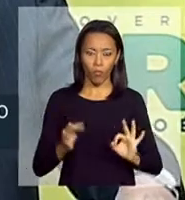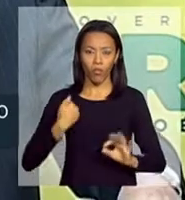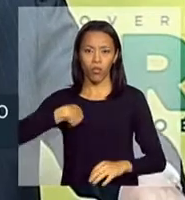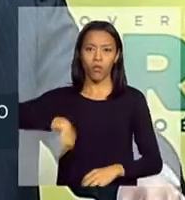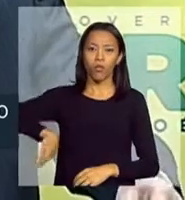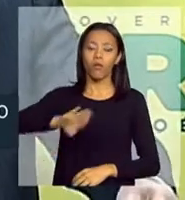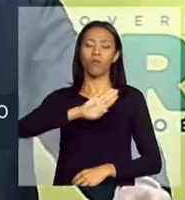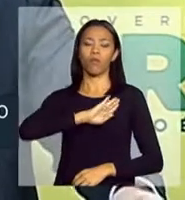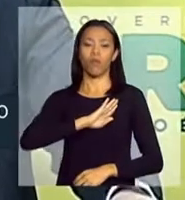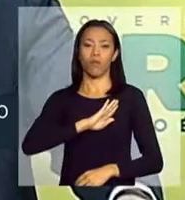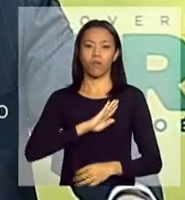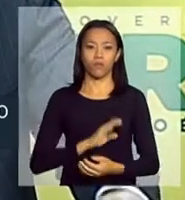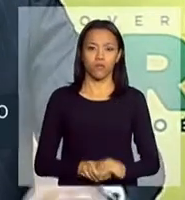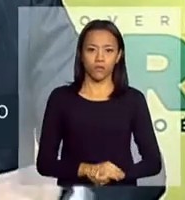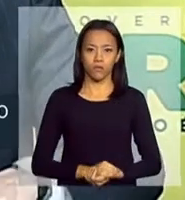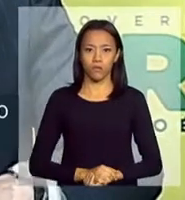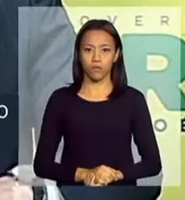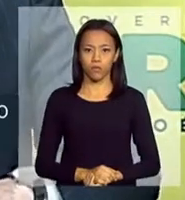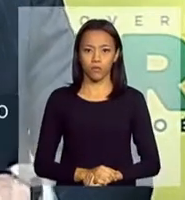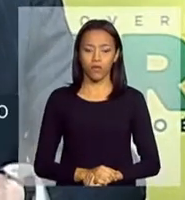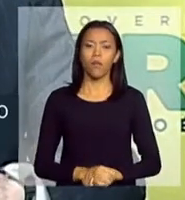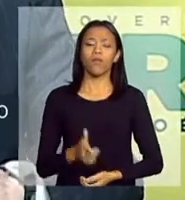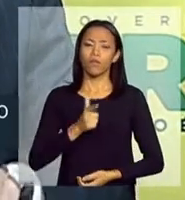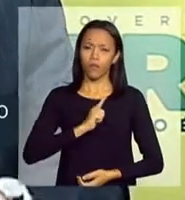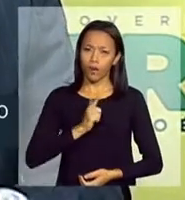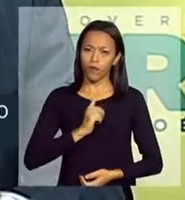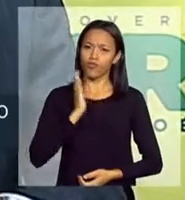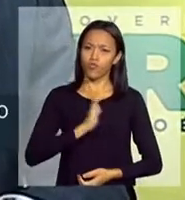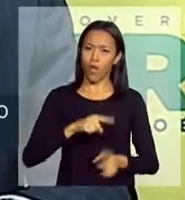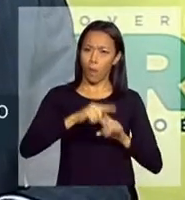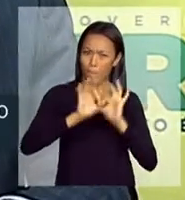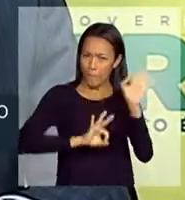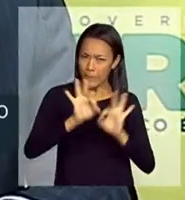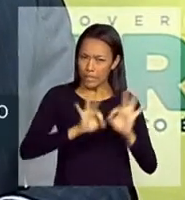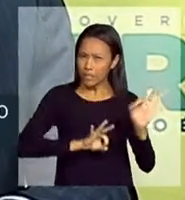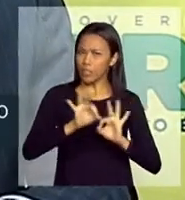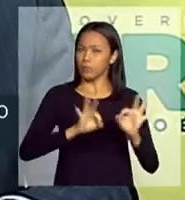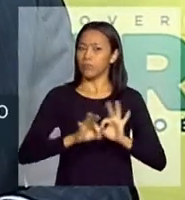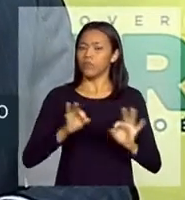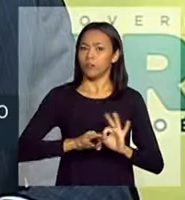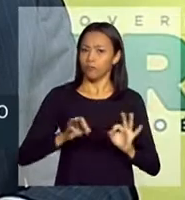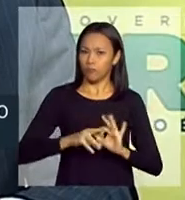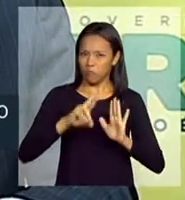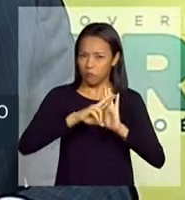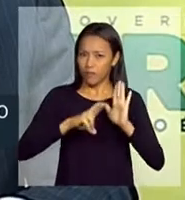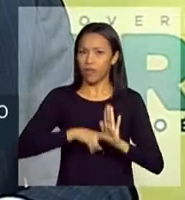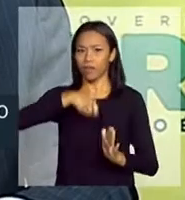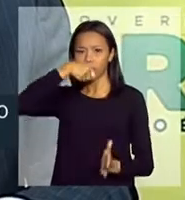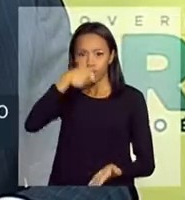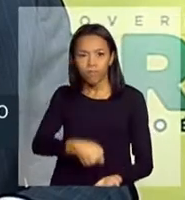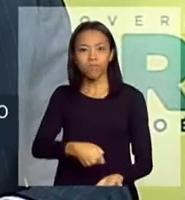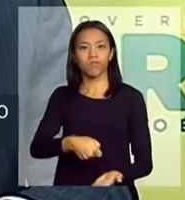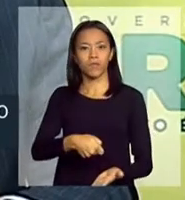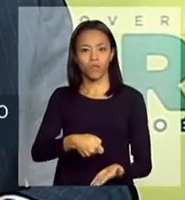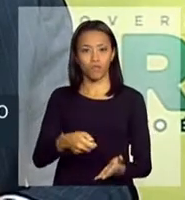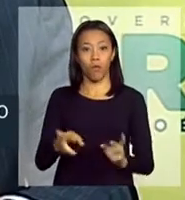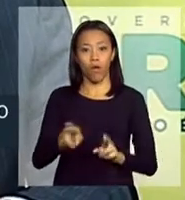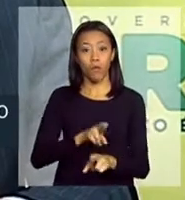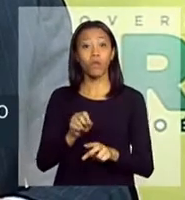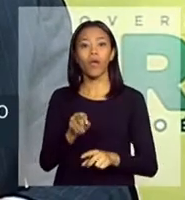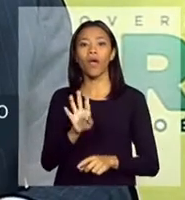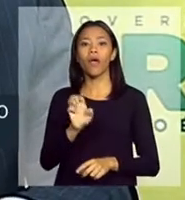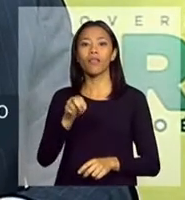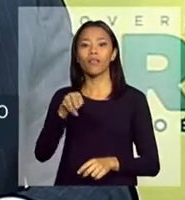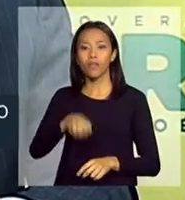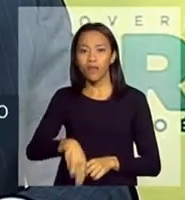Nossa nós temos um planejamento cada vez mais rigoroso em relação ao Enem né